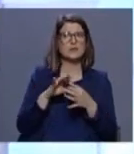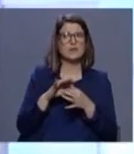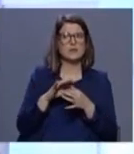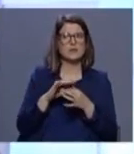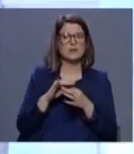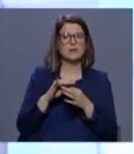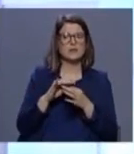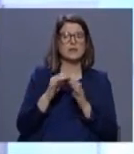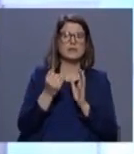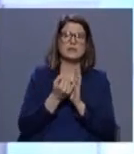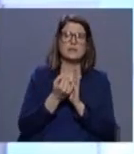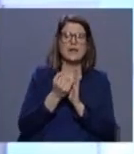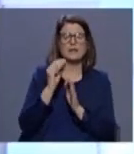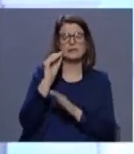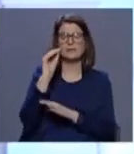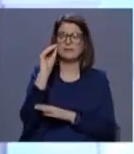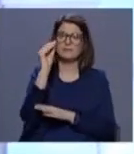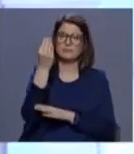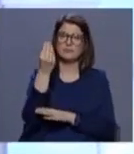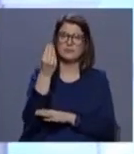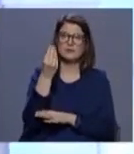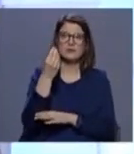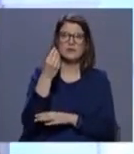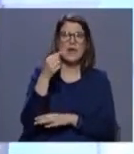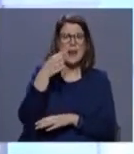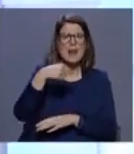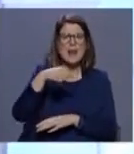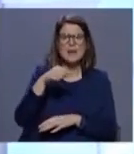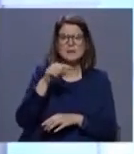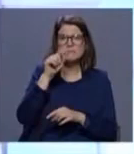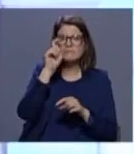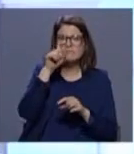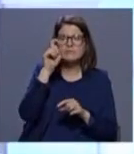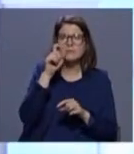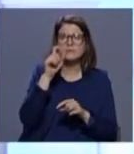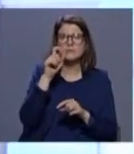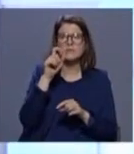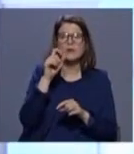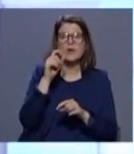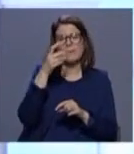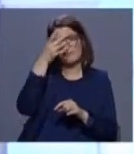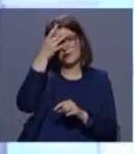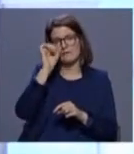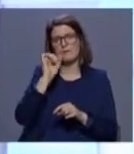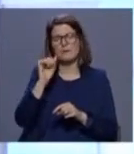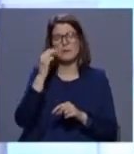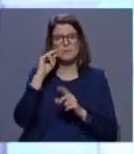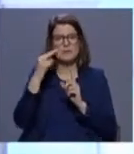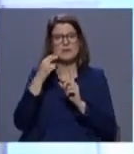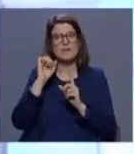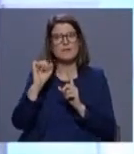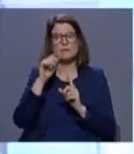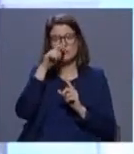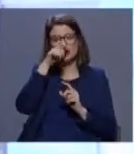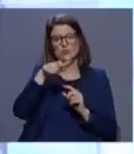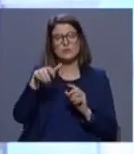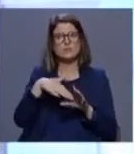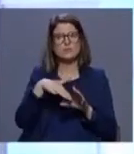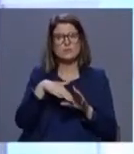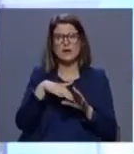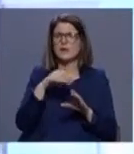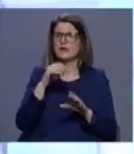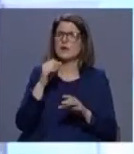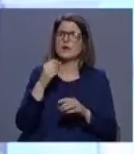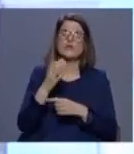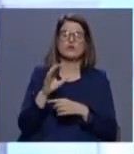e do imaginário. As pessoas podem, há lá uma parte que é a sua visão, em que as pessoas podem participar com coleções